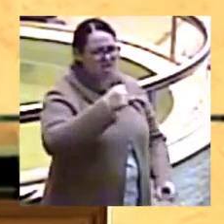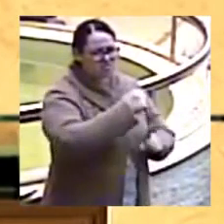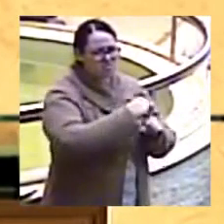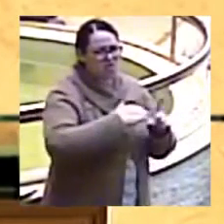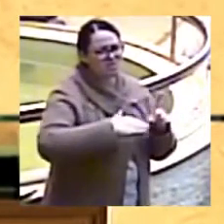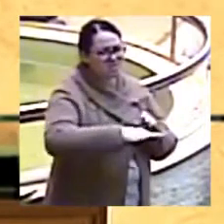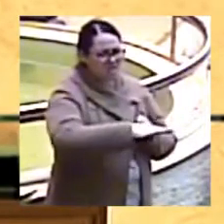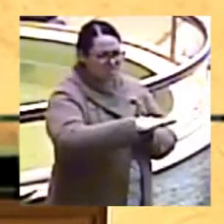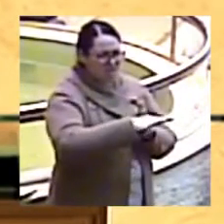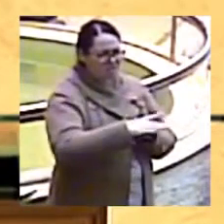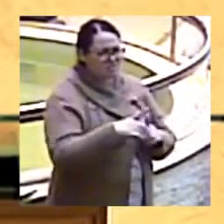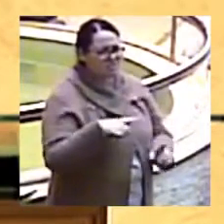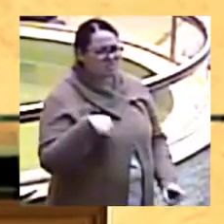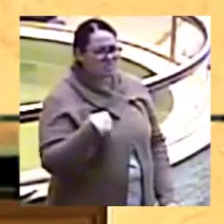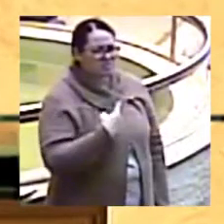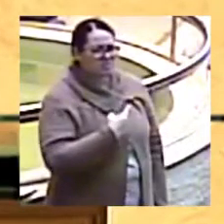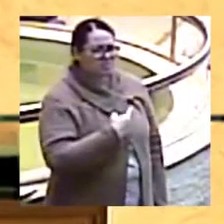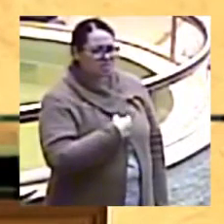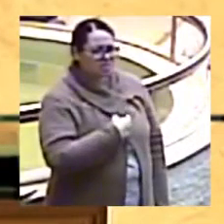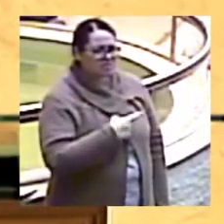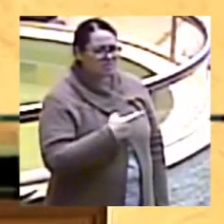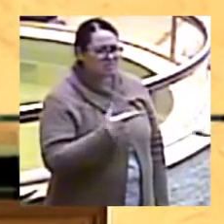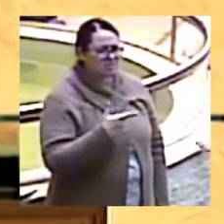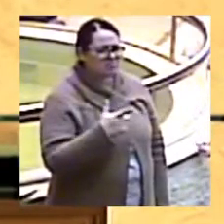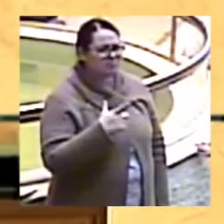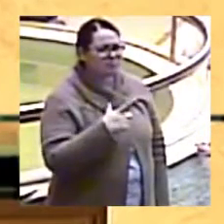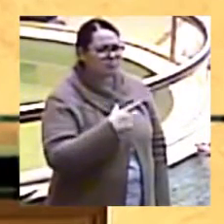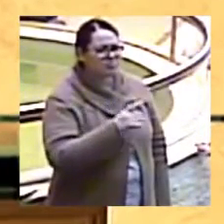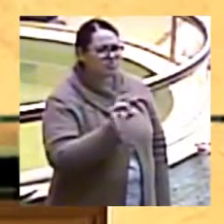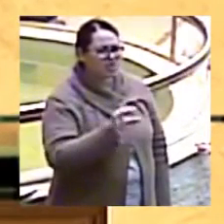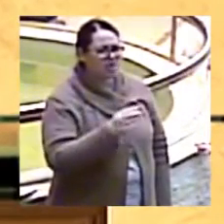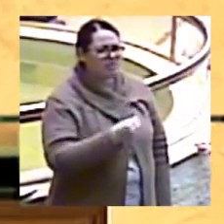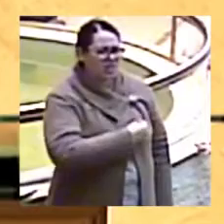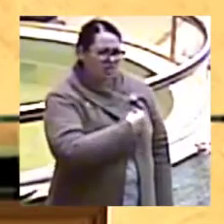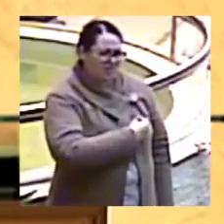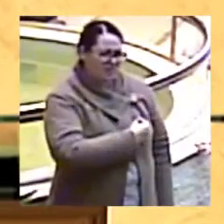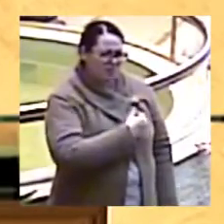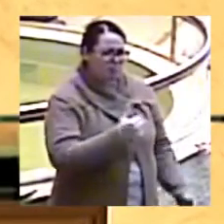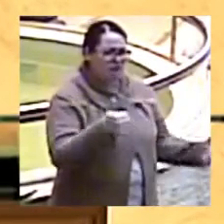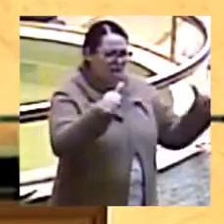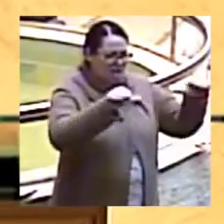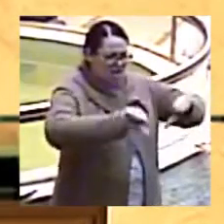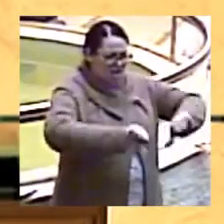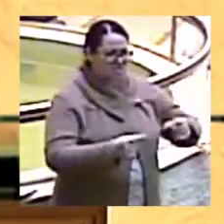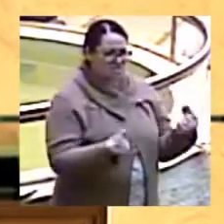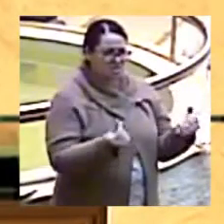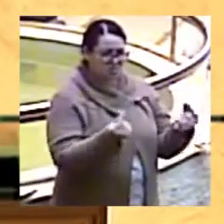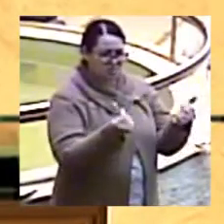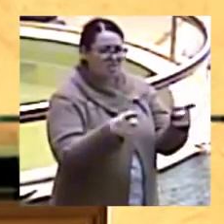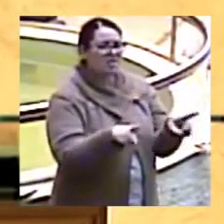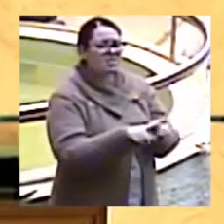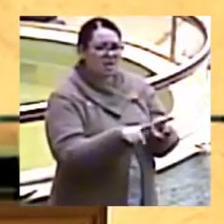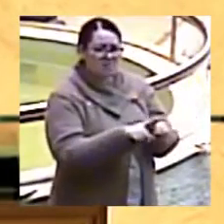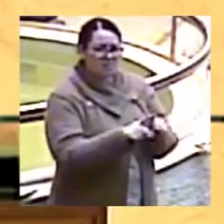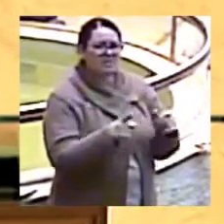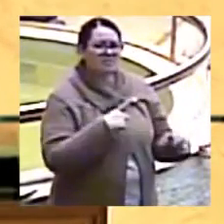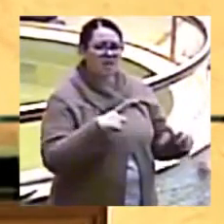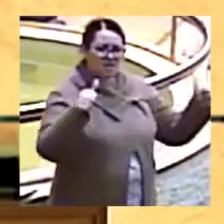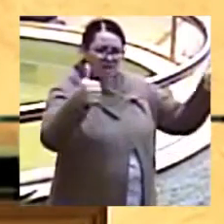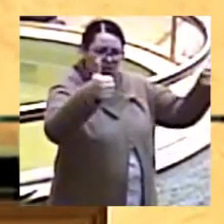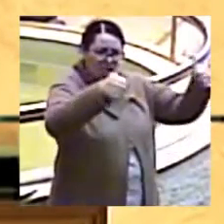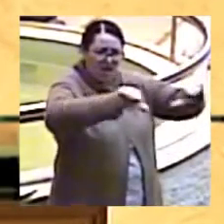nós não somente vivemos uma crise econômica, nós também estamos vivendo